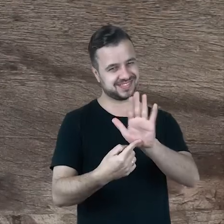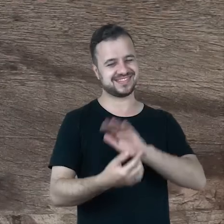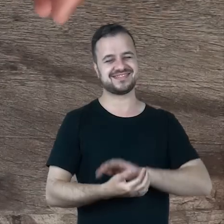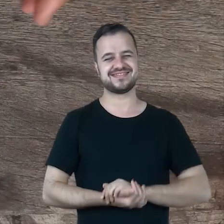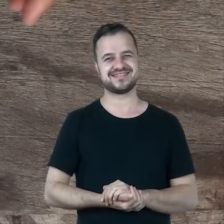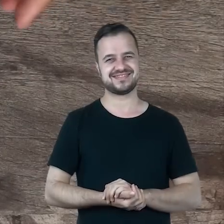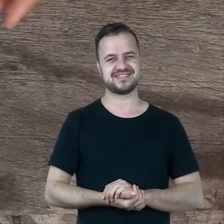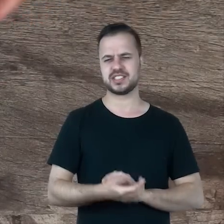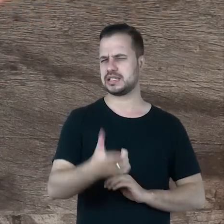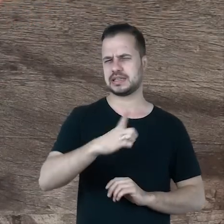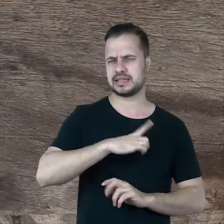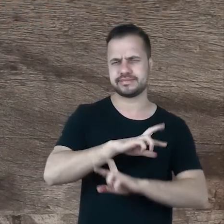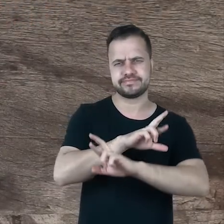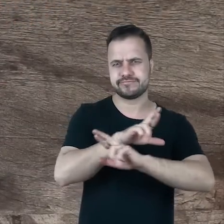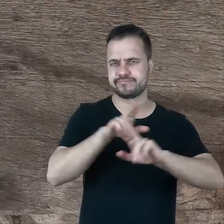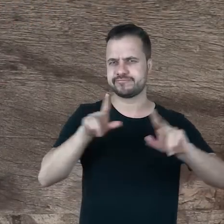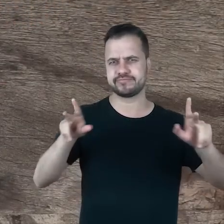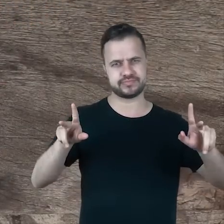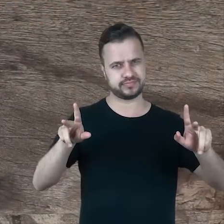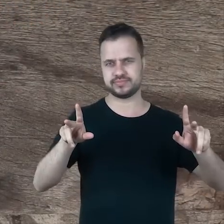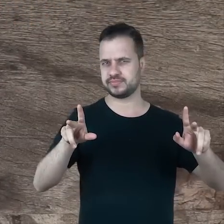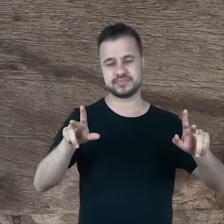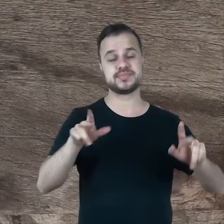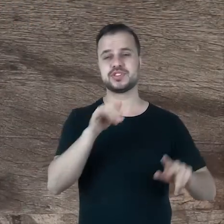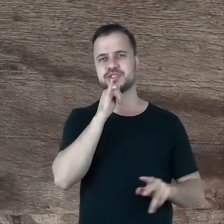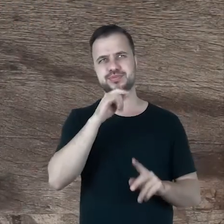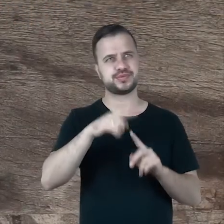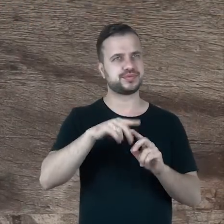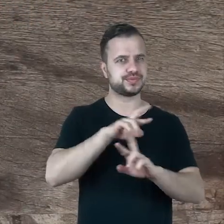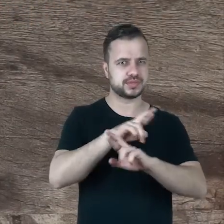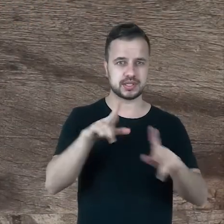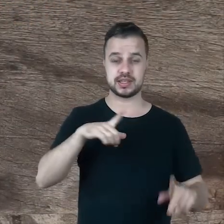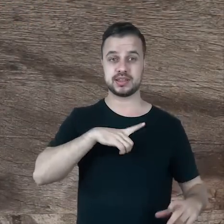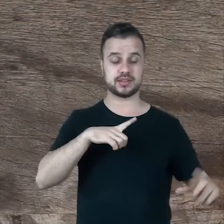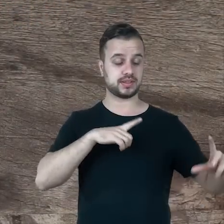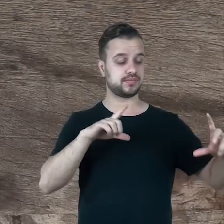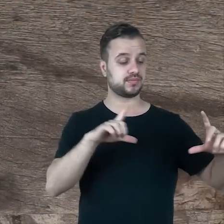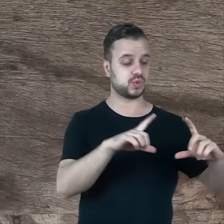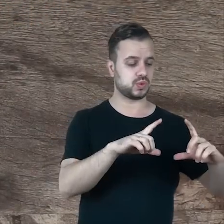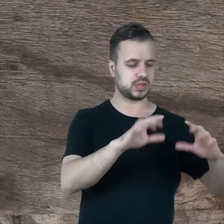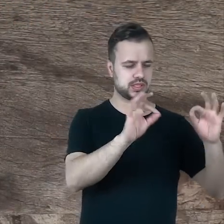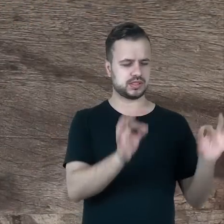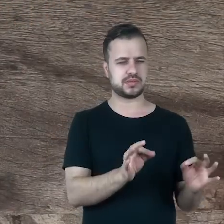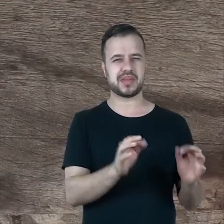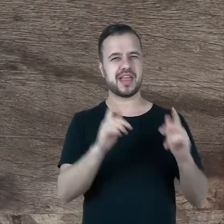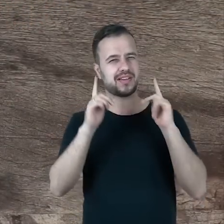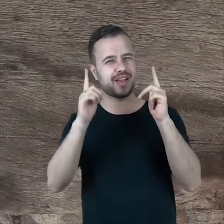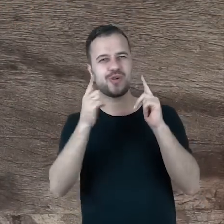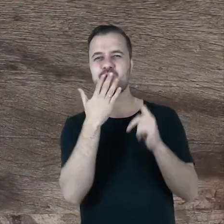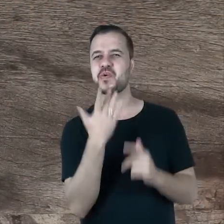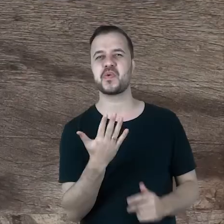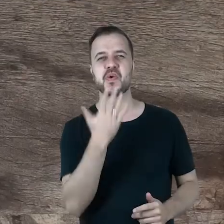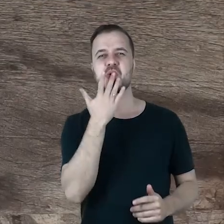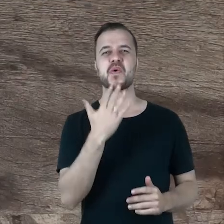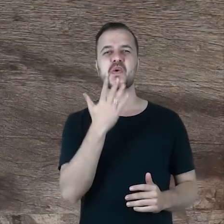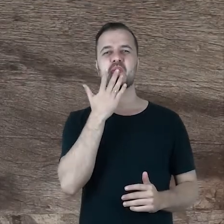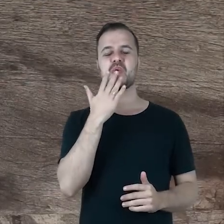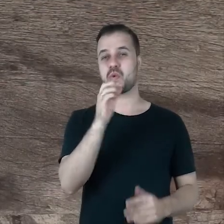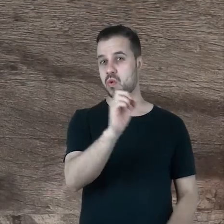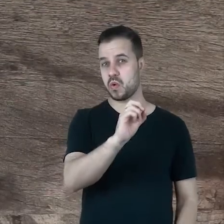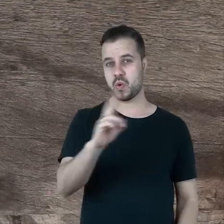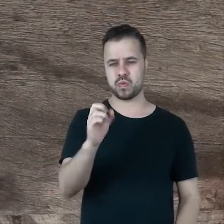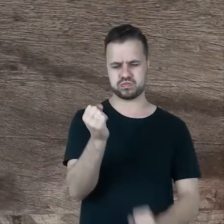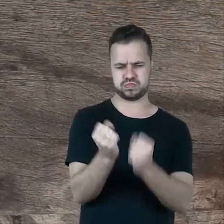para vocês. Mas existem vários estilos de relógio diferentes, desde esse minimalista até o mais divertido, com cores diferentes.